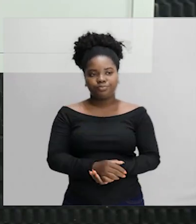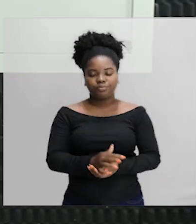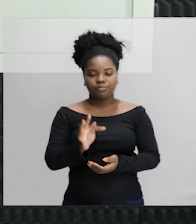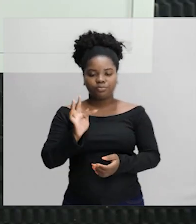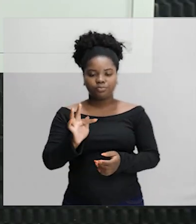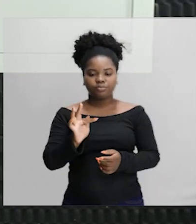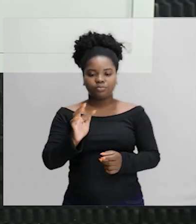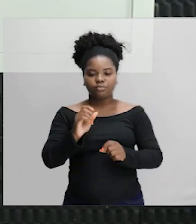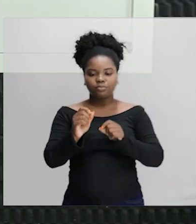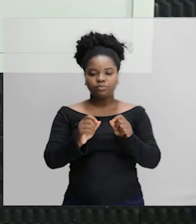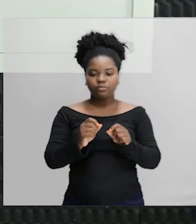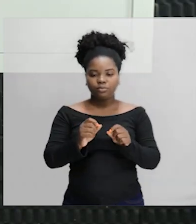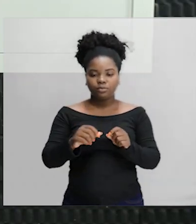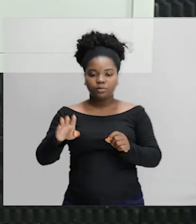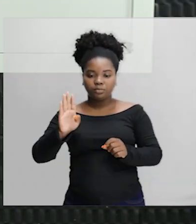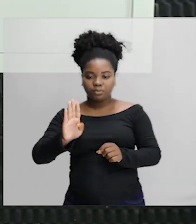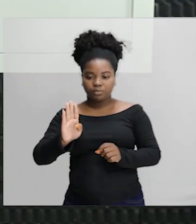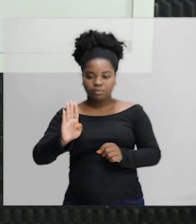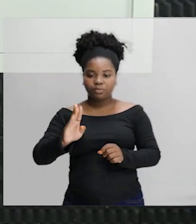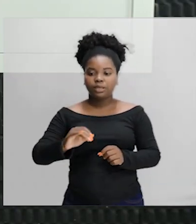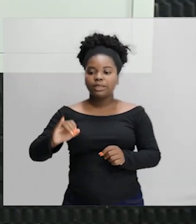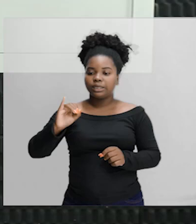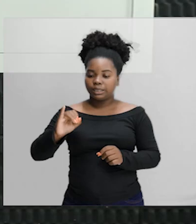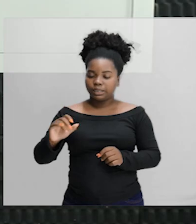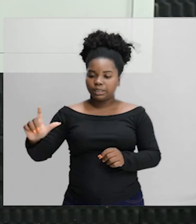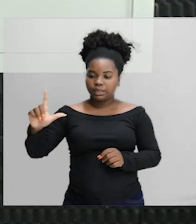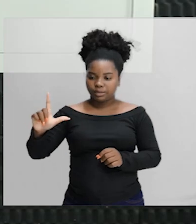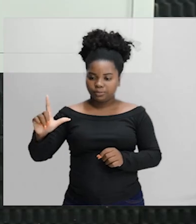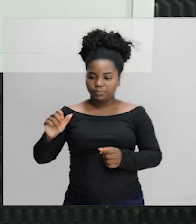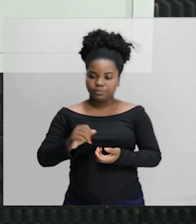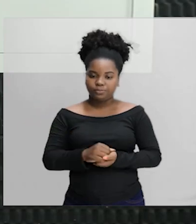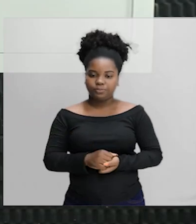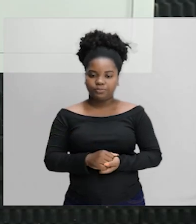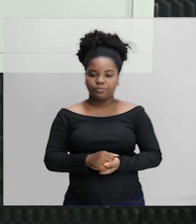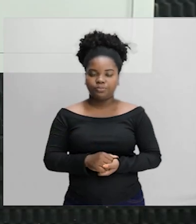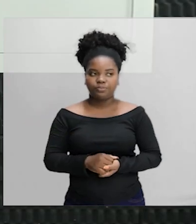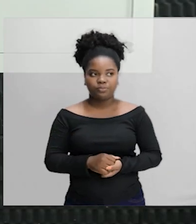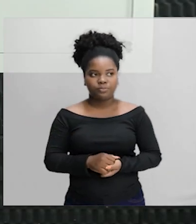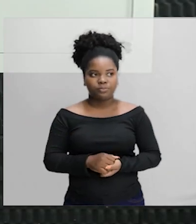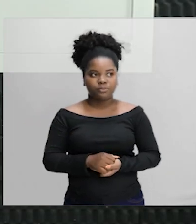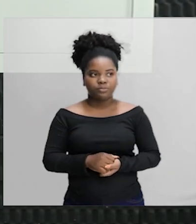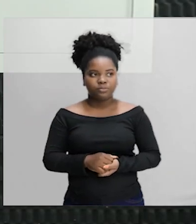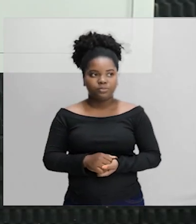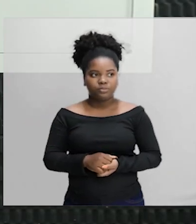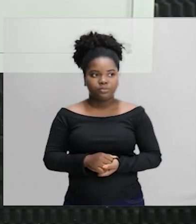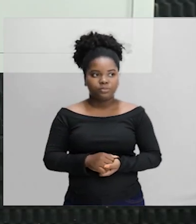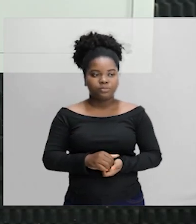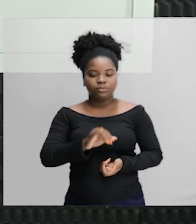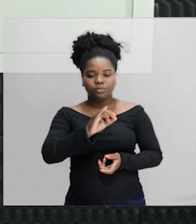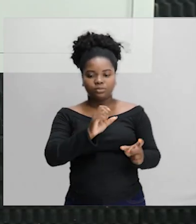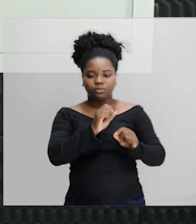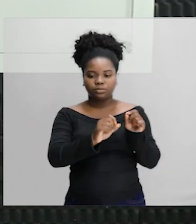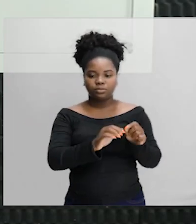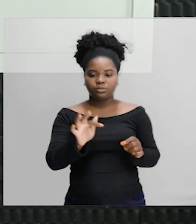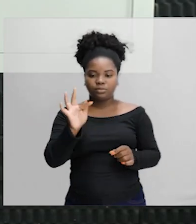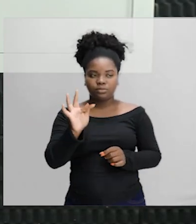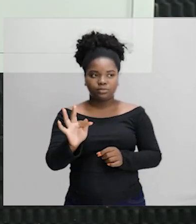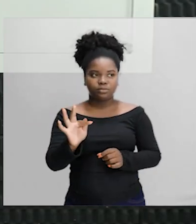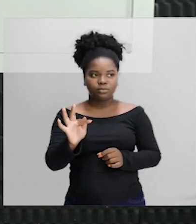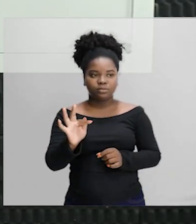é dada pelo campo, corrente e comprimento. Né? Então a corrente é força,